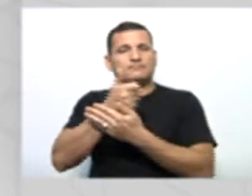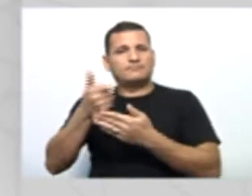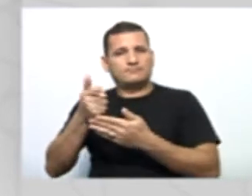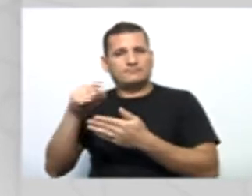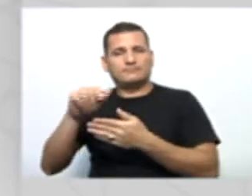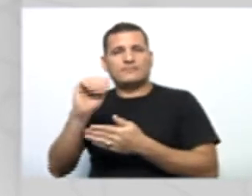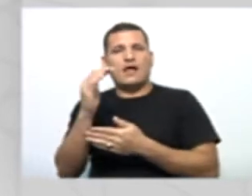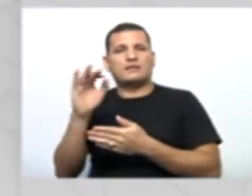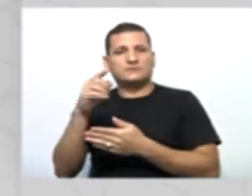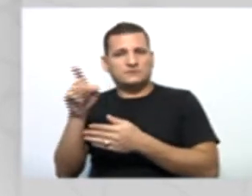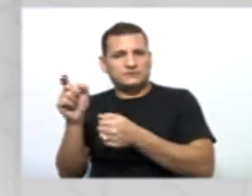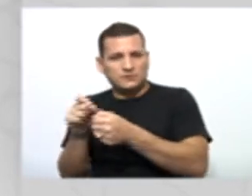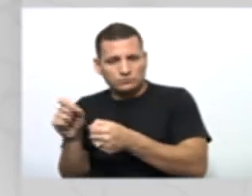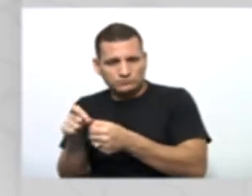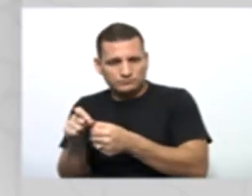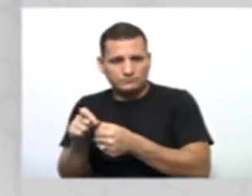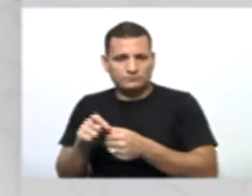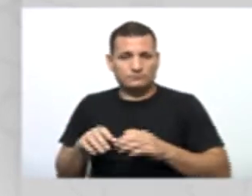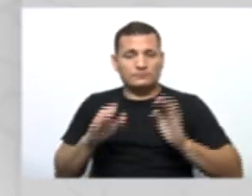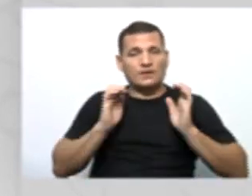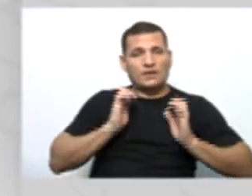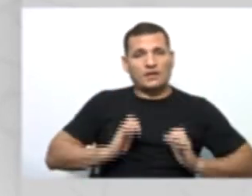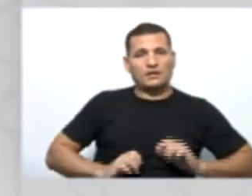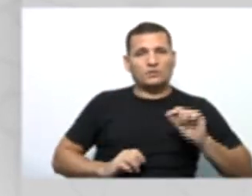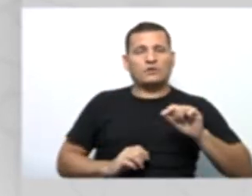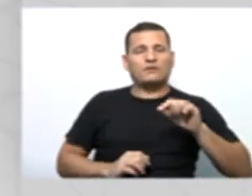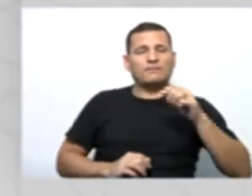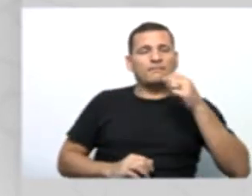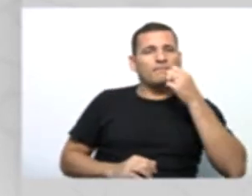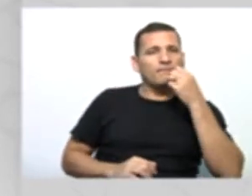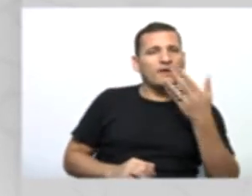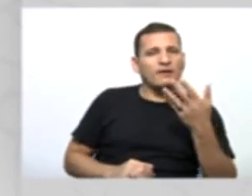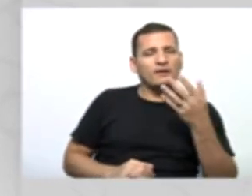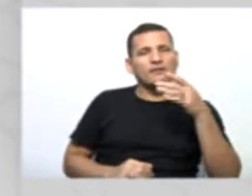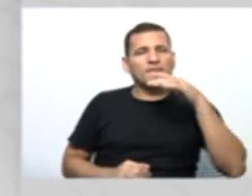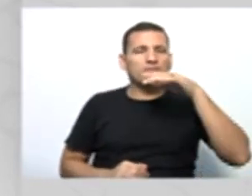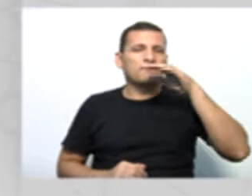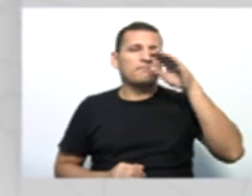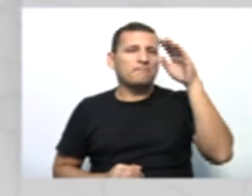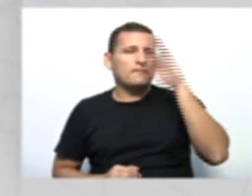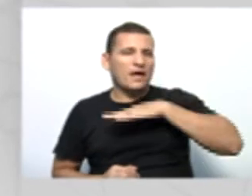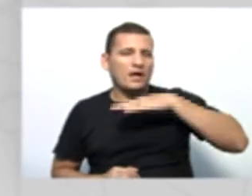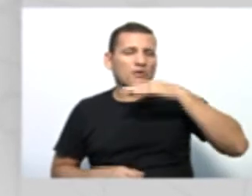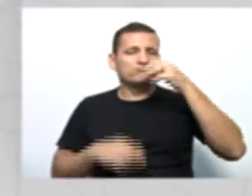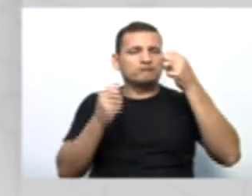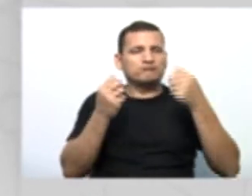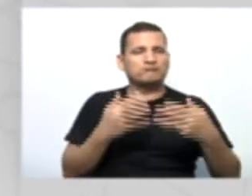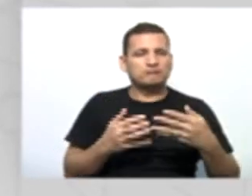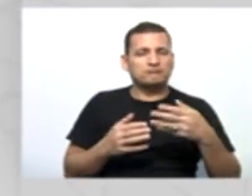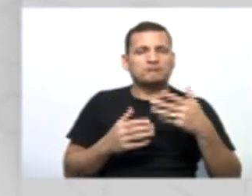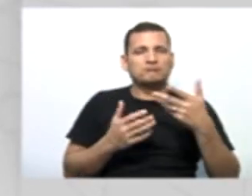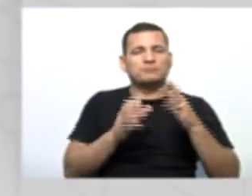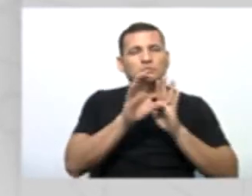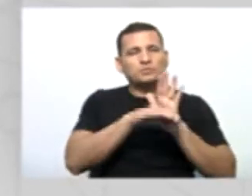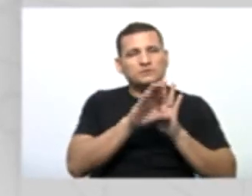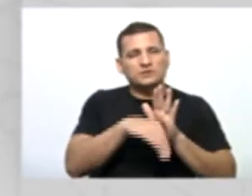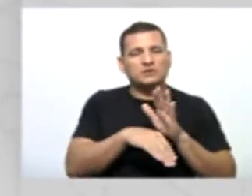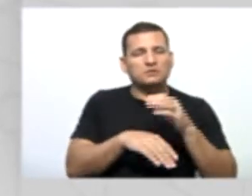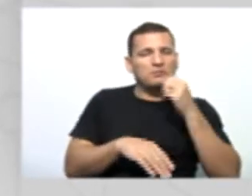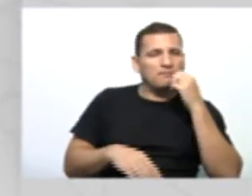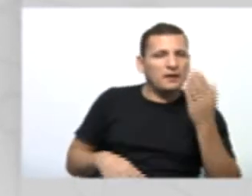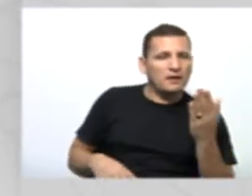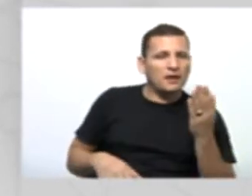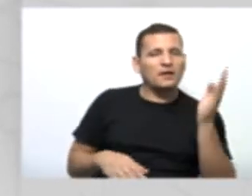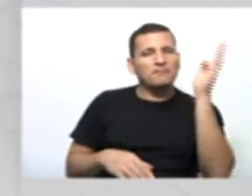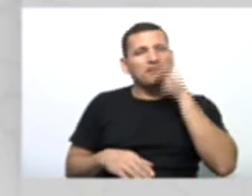ação. Ética vai tratar sobre o bem e o mal. Sobre os conceitos, o bem, o mal,